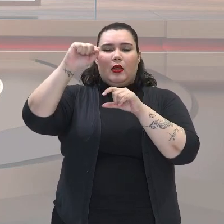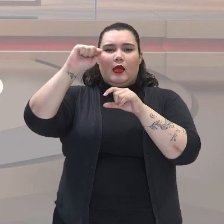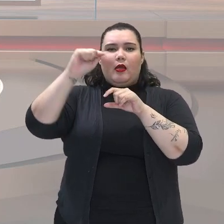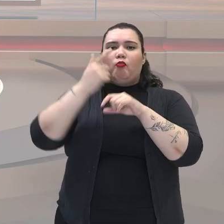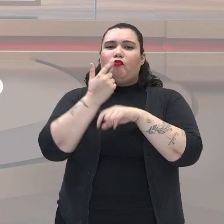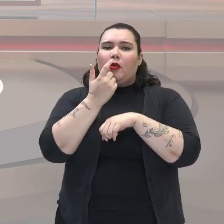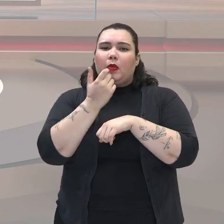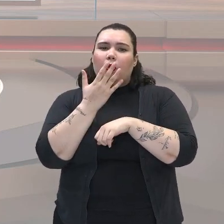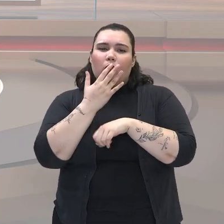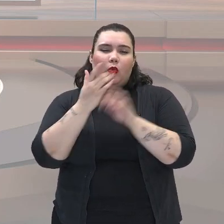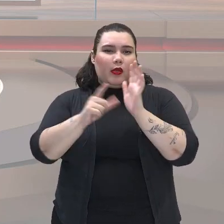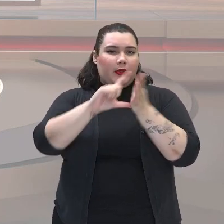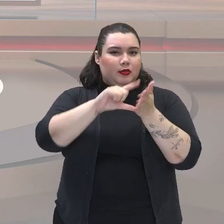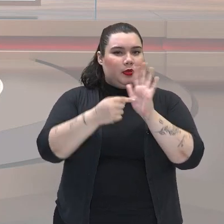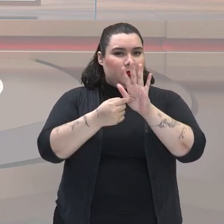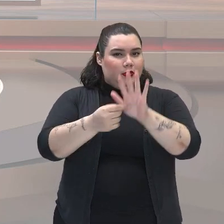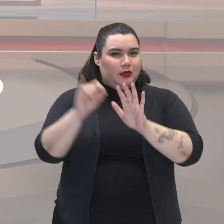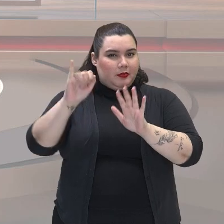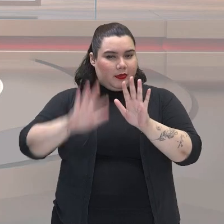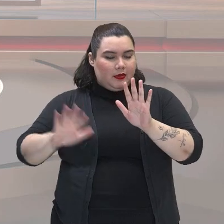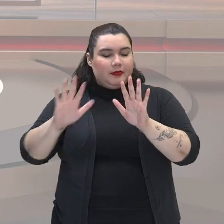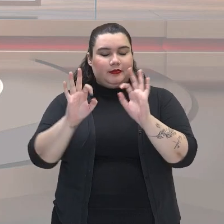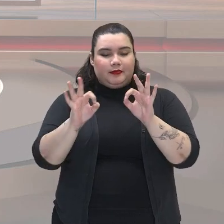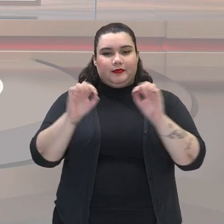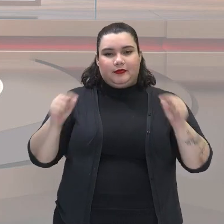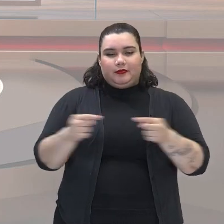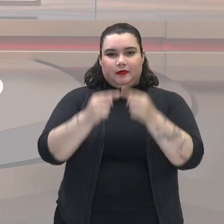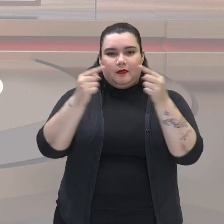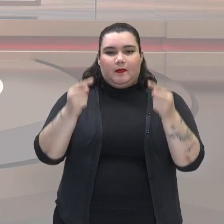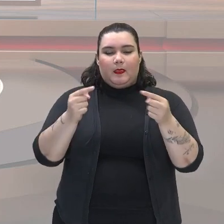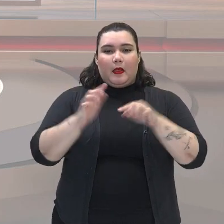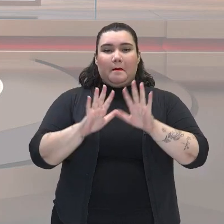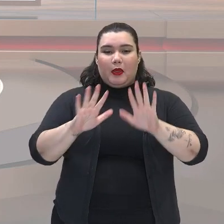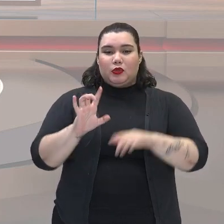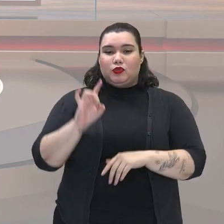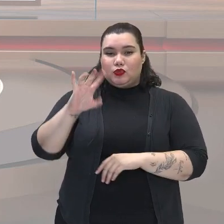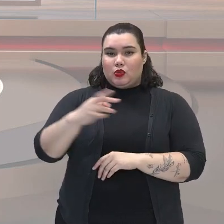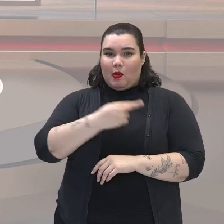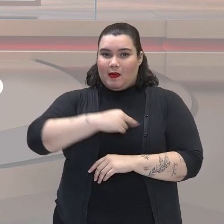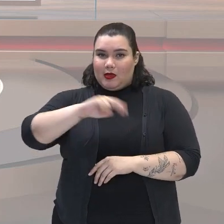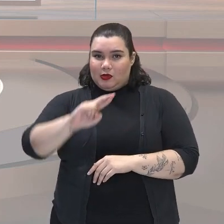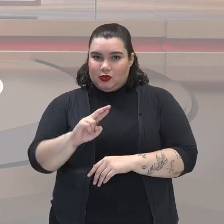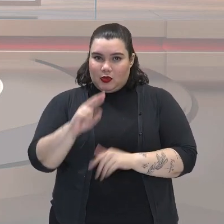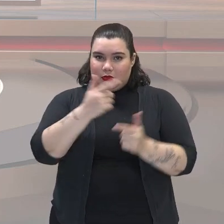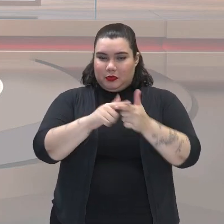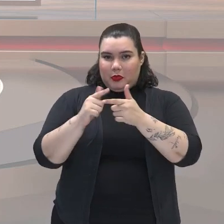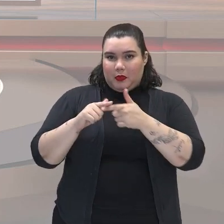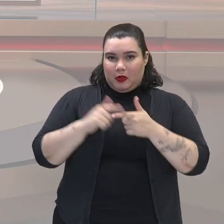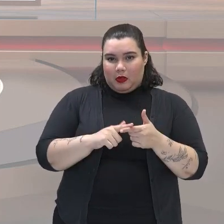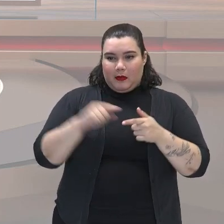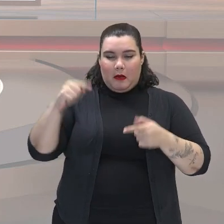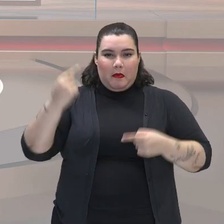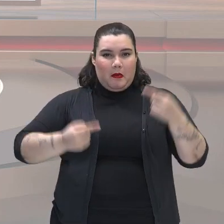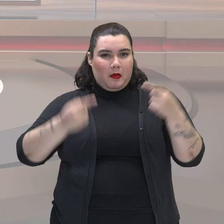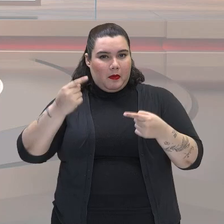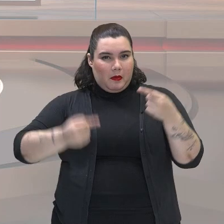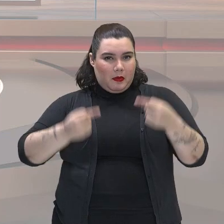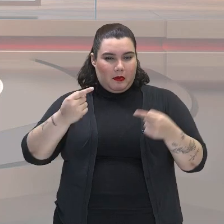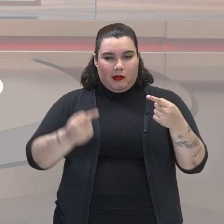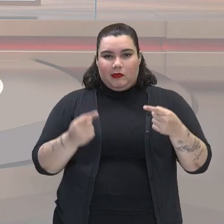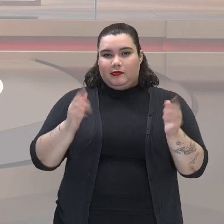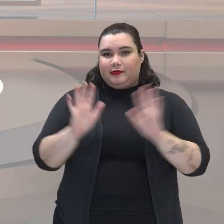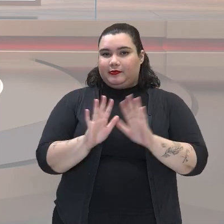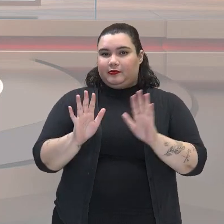questões. Agora, não é somente pela questão religiosa que a região da Caxemira é disputada pela Índia e pelo